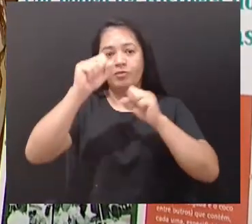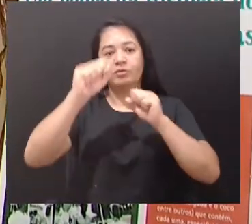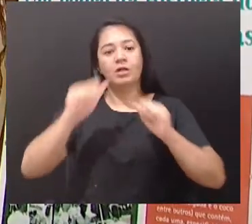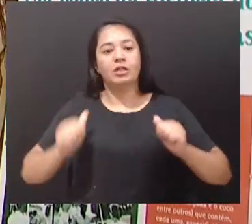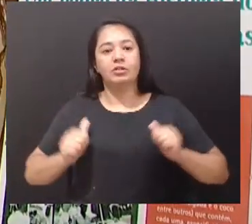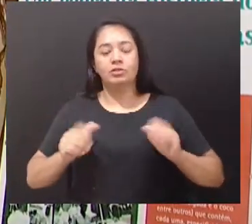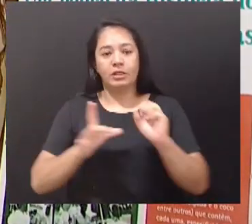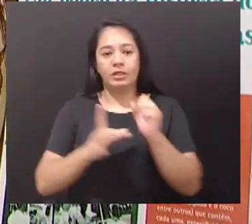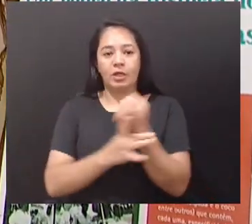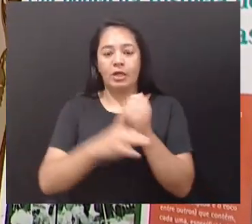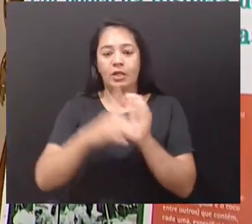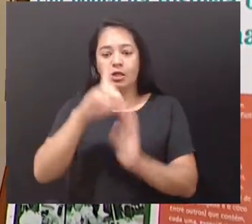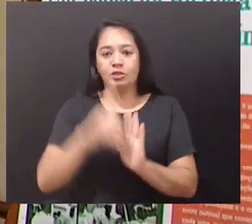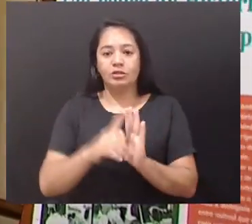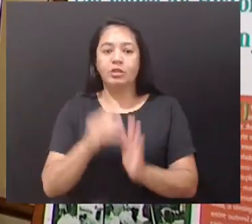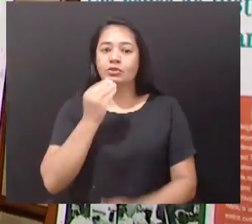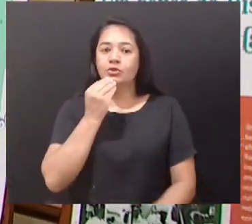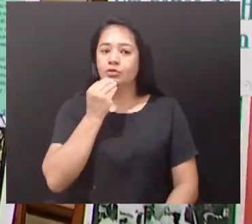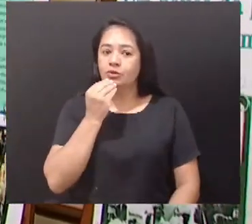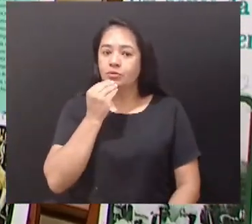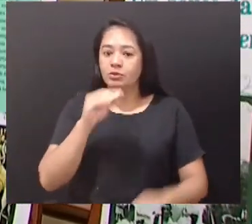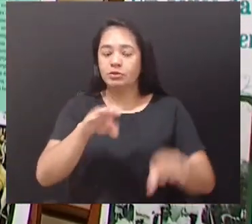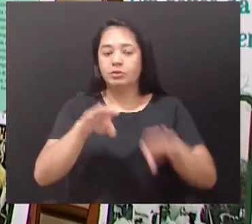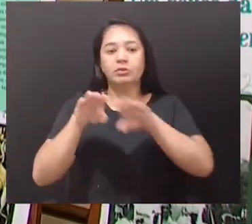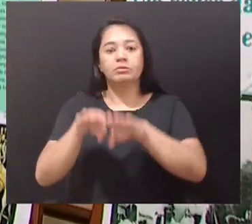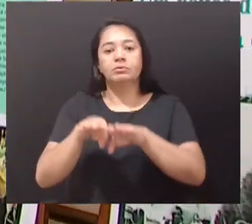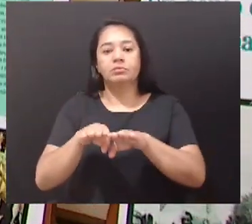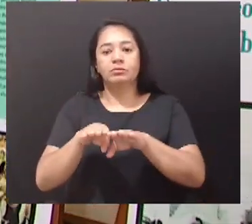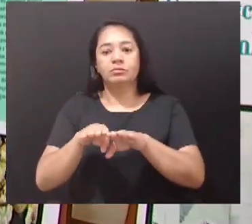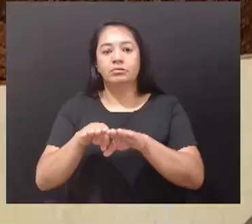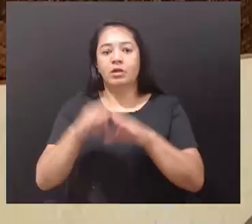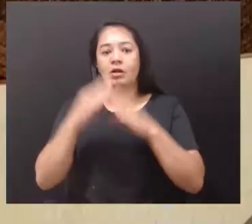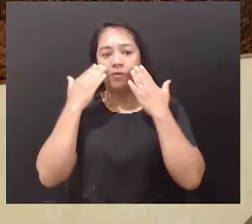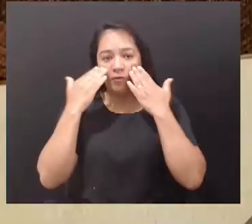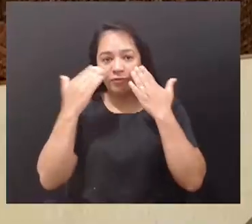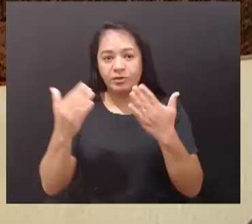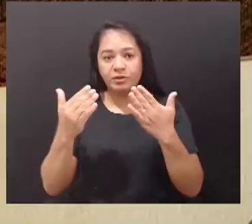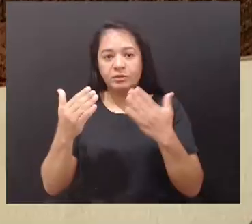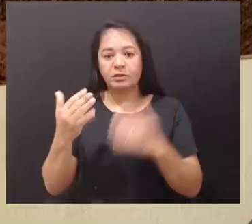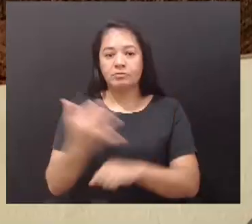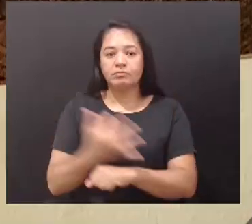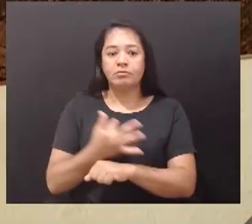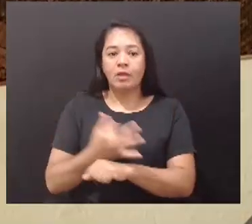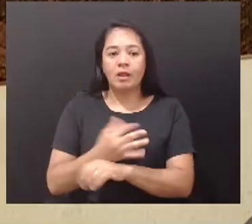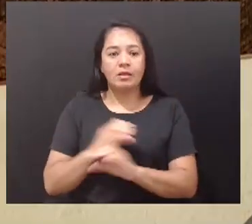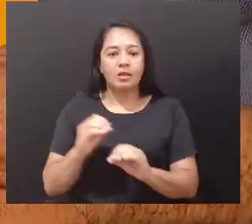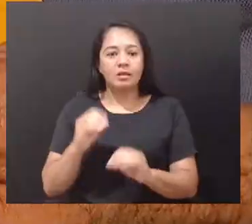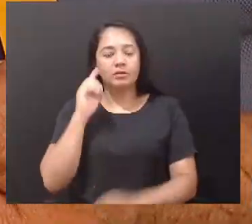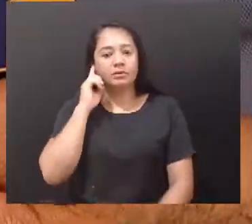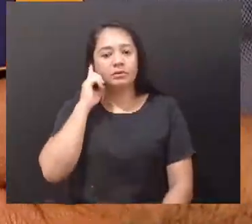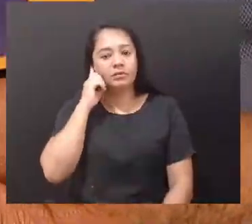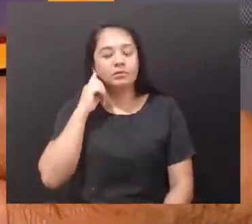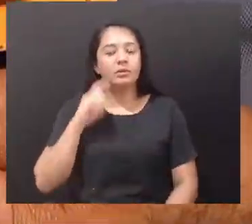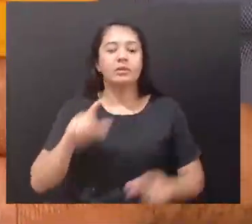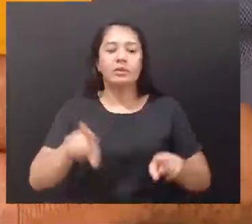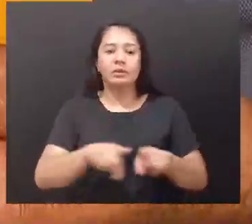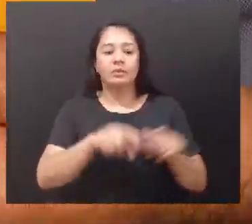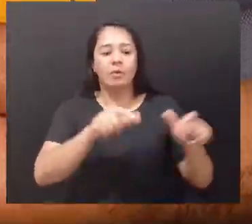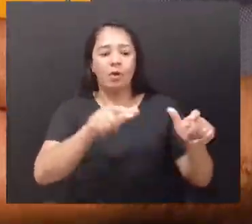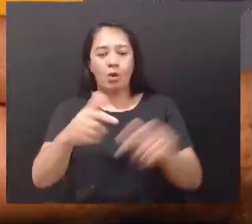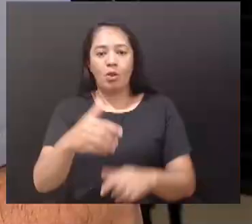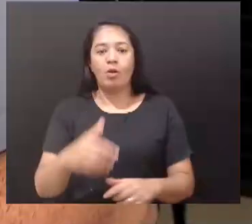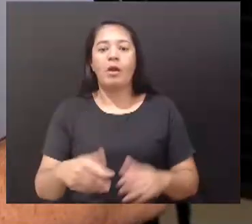direitos, oportunidades igualitárias e o enfrentamento à intolerância, além de ter um espaço físico para debates